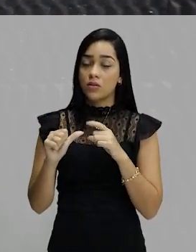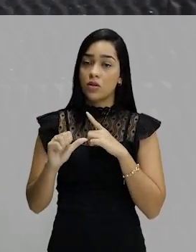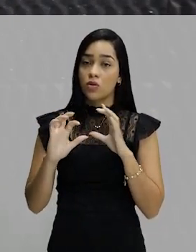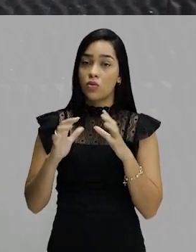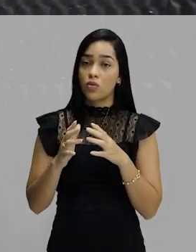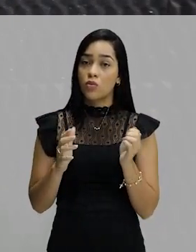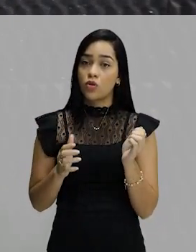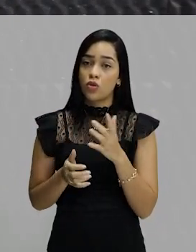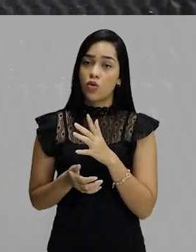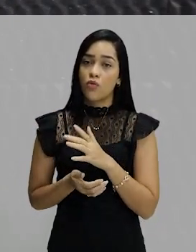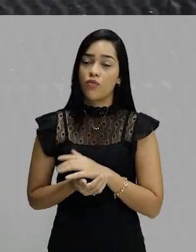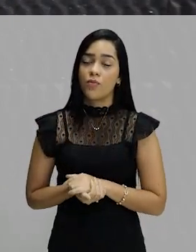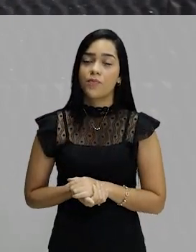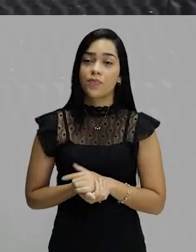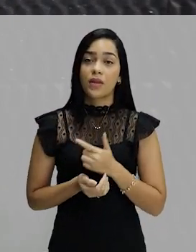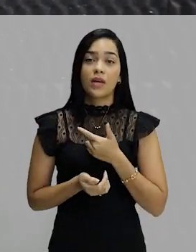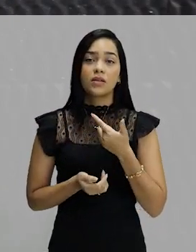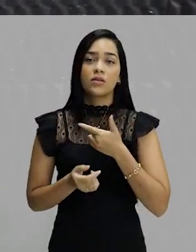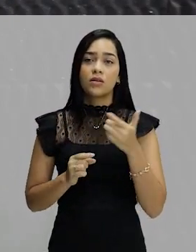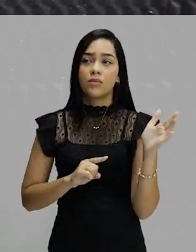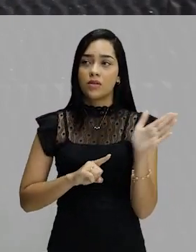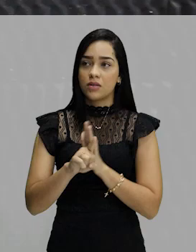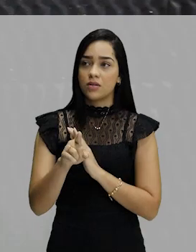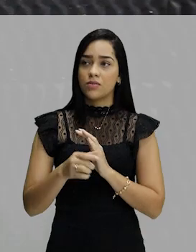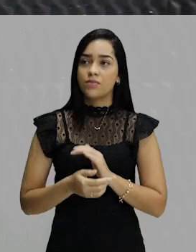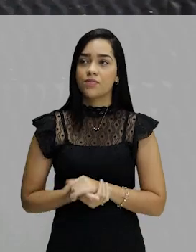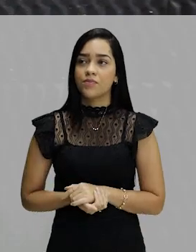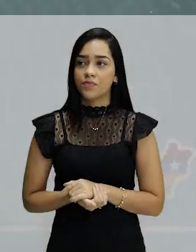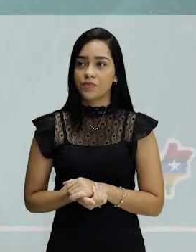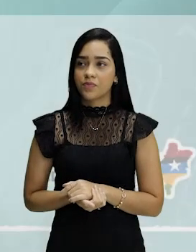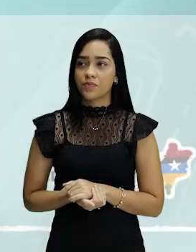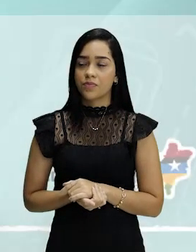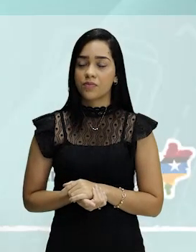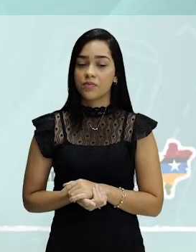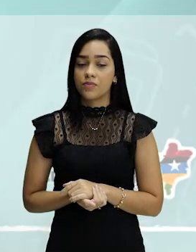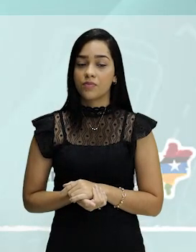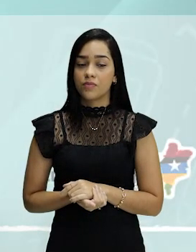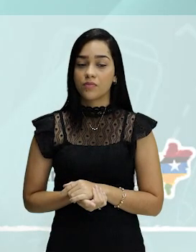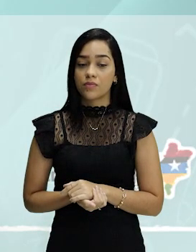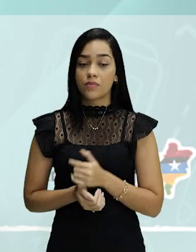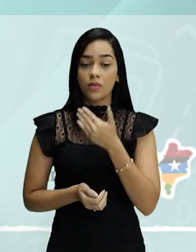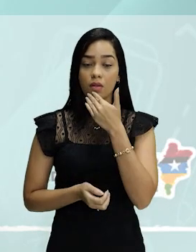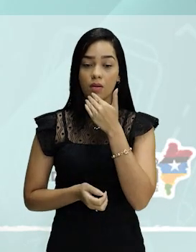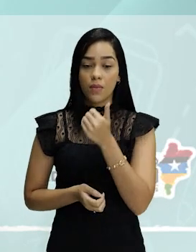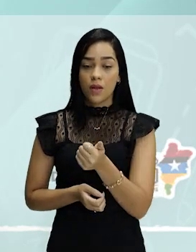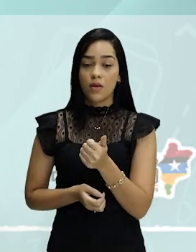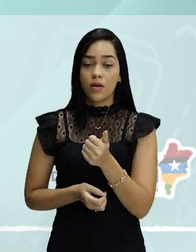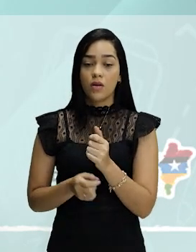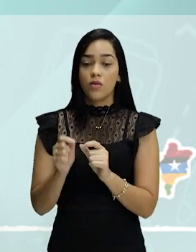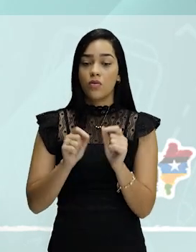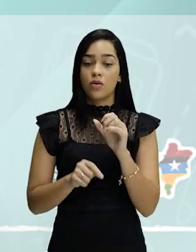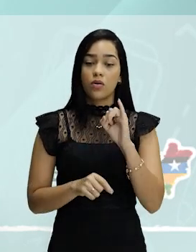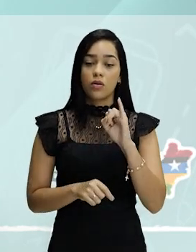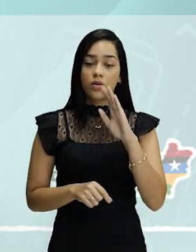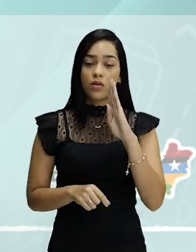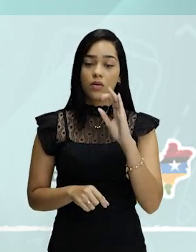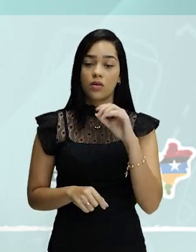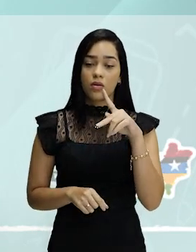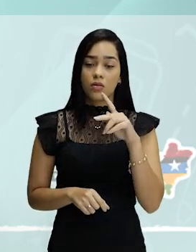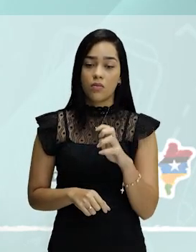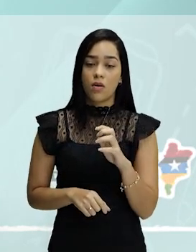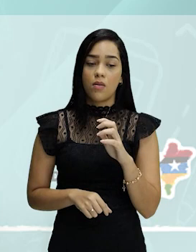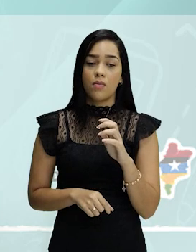novo. Vamos lá para a segunda questão agora. Olha, para tentar melhorar seu índice no